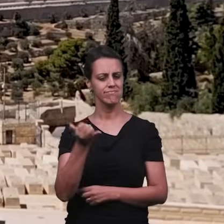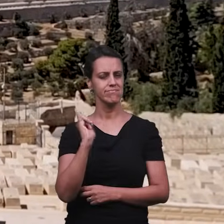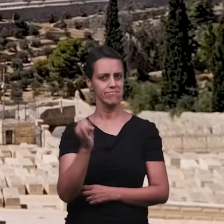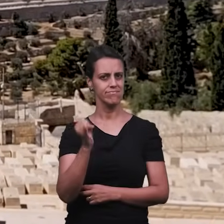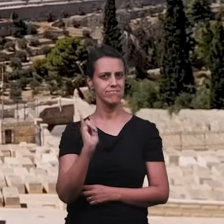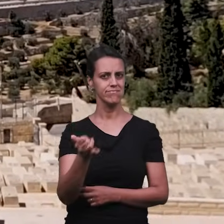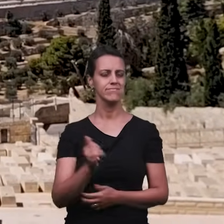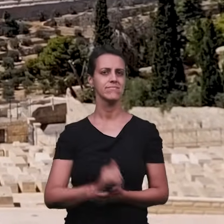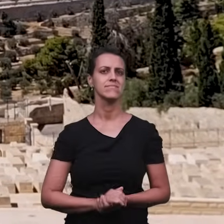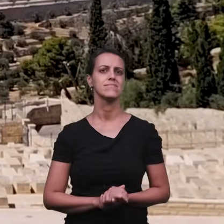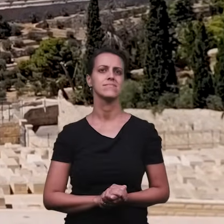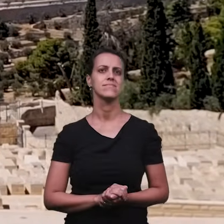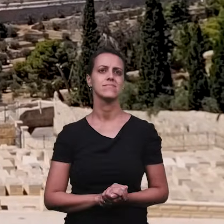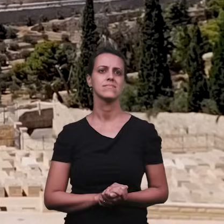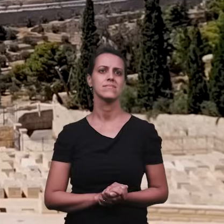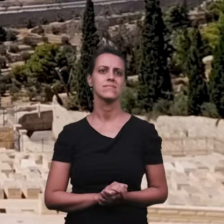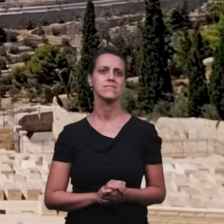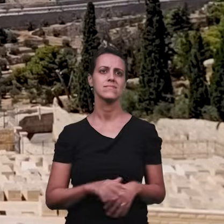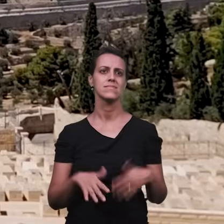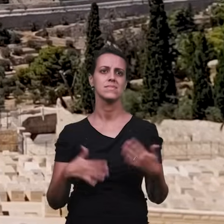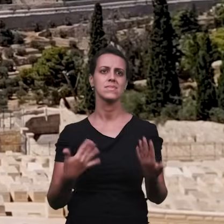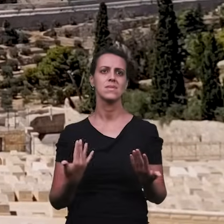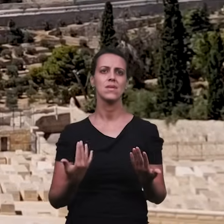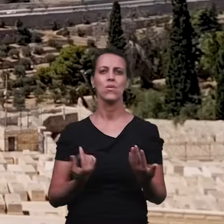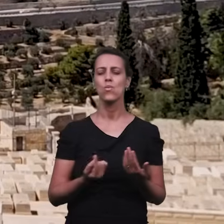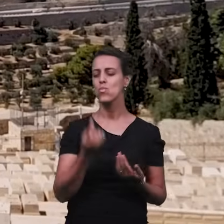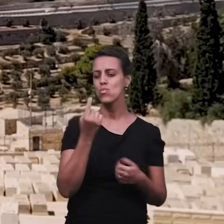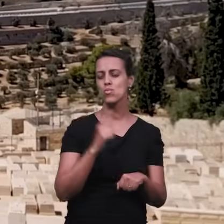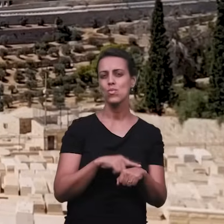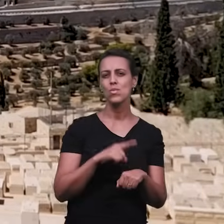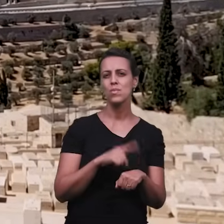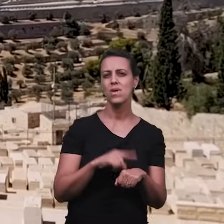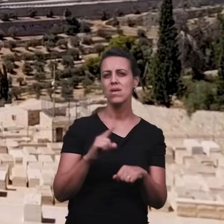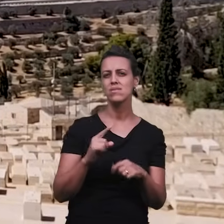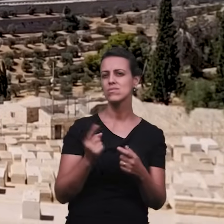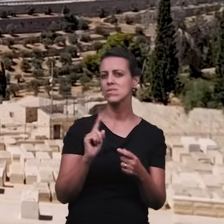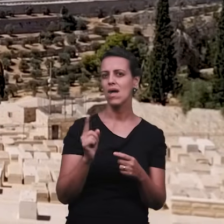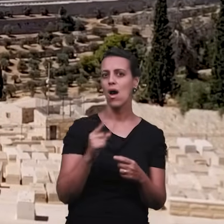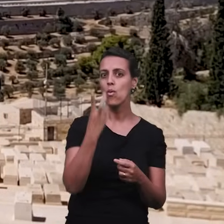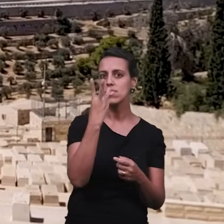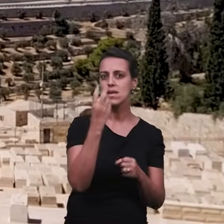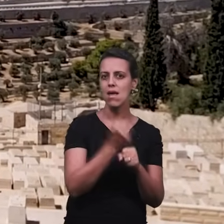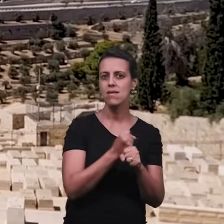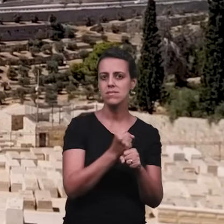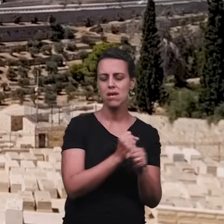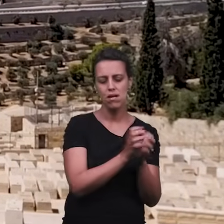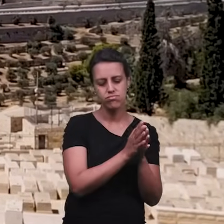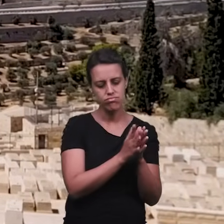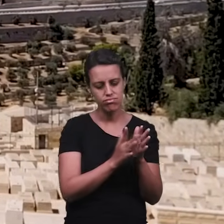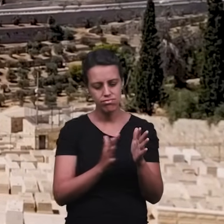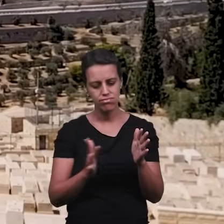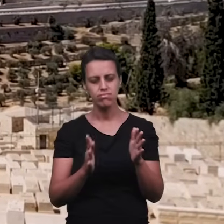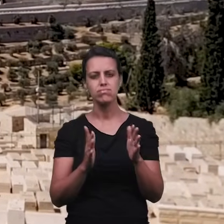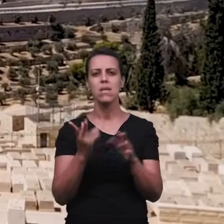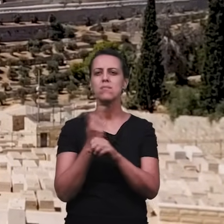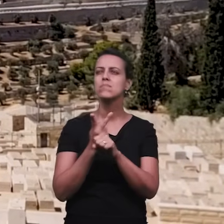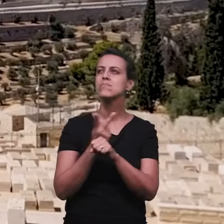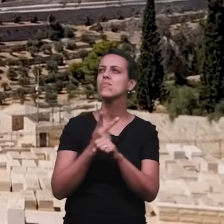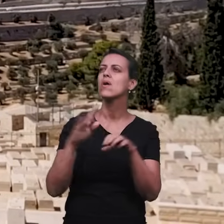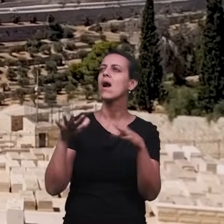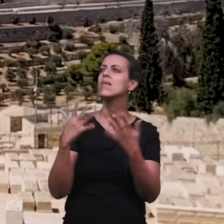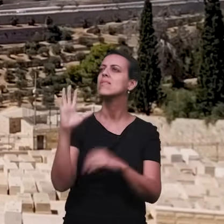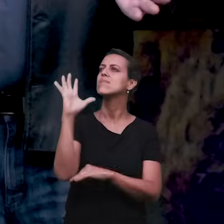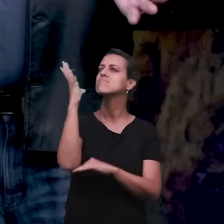parábola. Não foi só um momento ali que ele achou uma figueira sem fruto. Por 3 anos ele procurou fruto